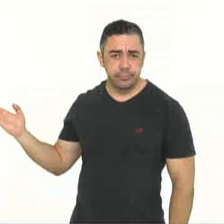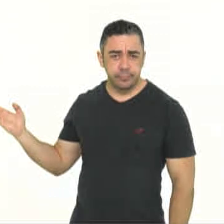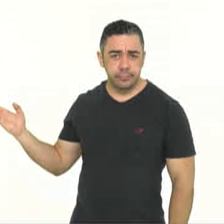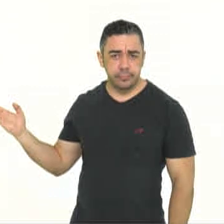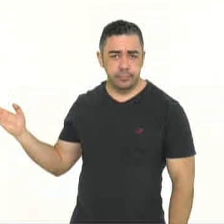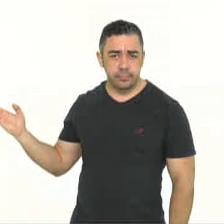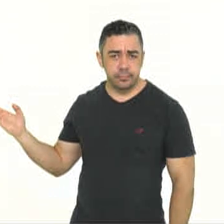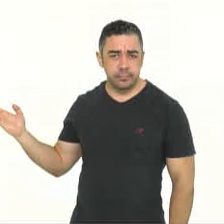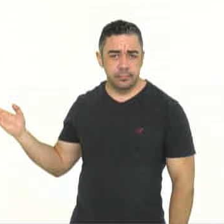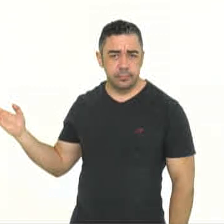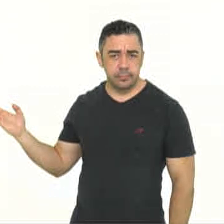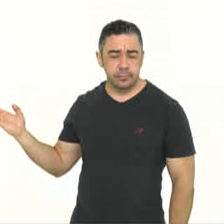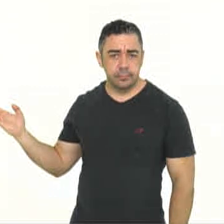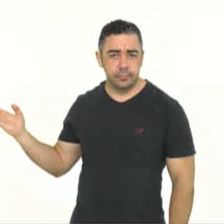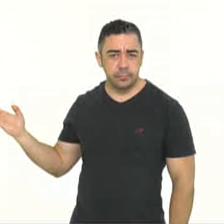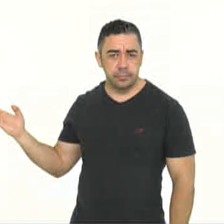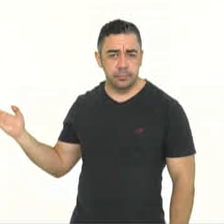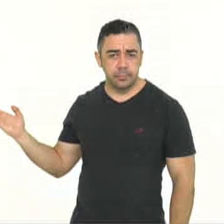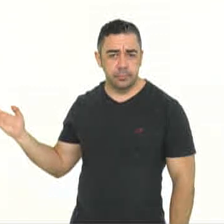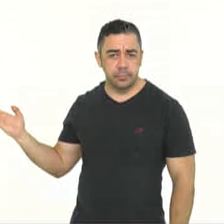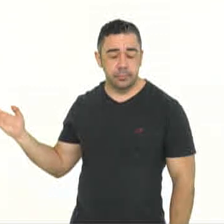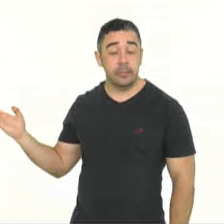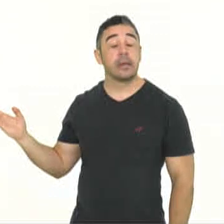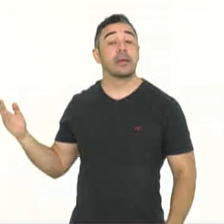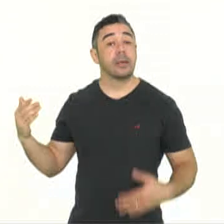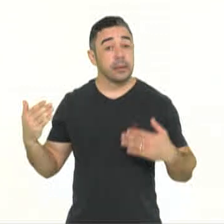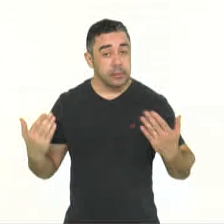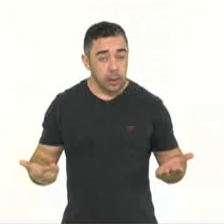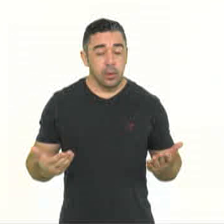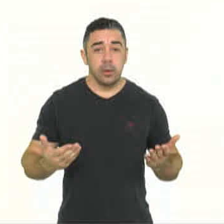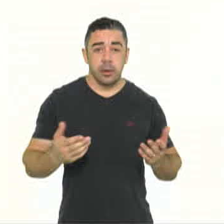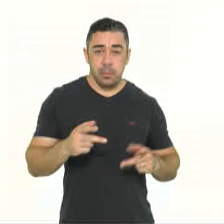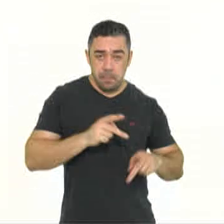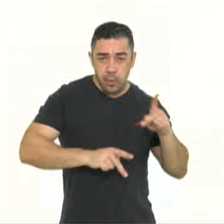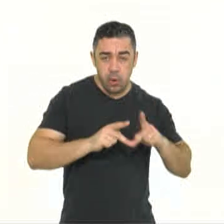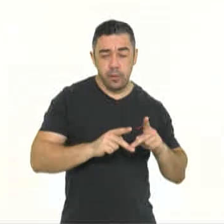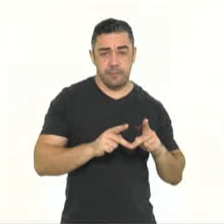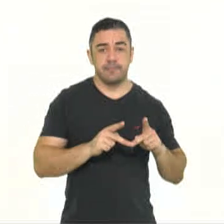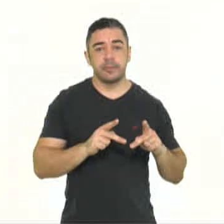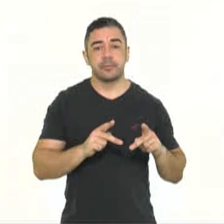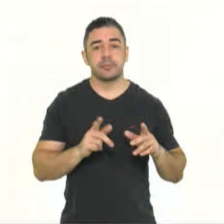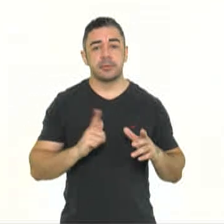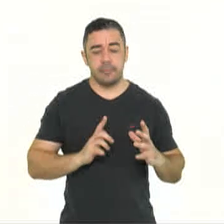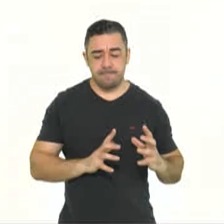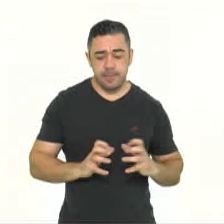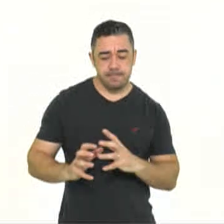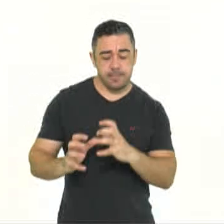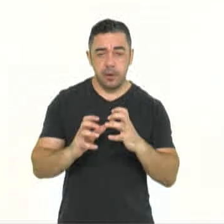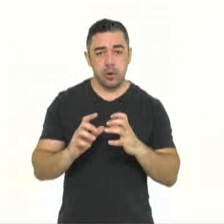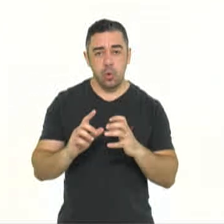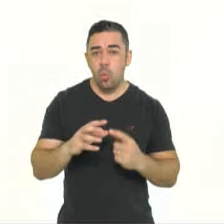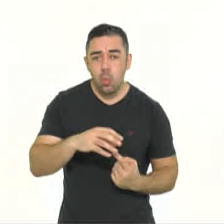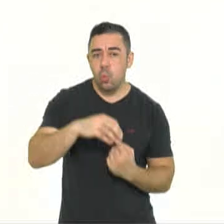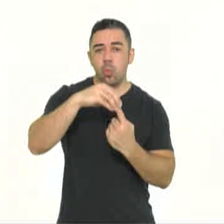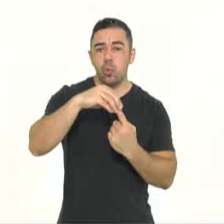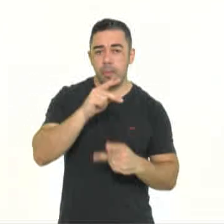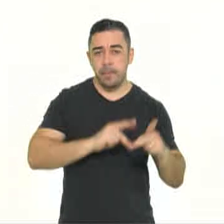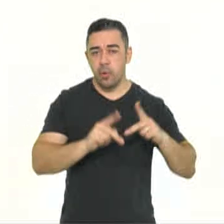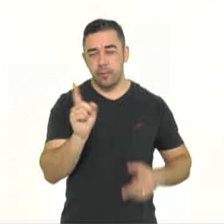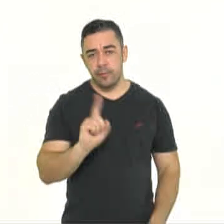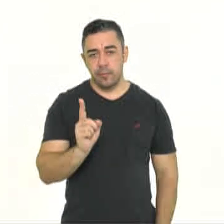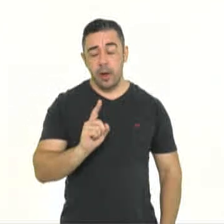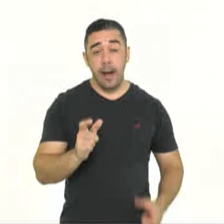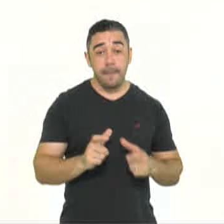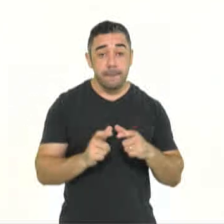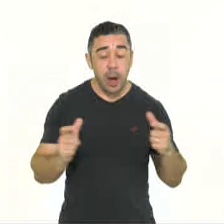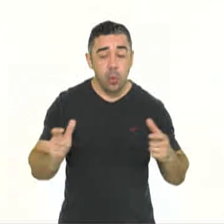visigodos, burgúndios, anglos, bretões, saxões. Como os povos germanos viviam sempre em constante conflitos, não é um único povo. Né? A